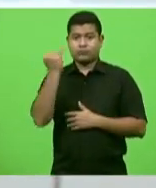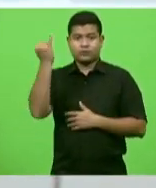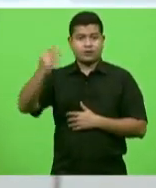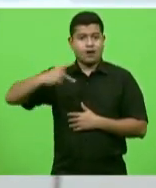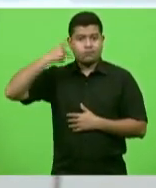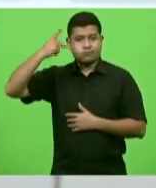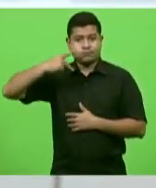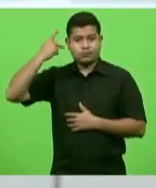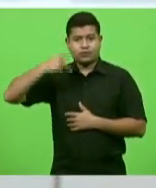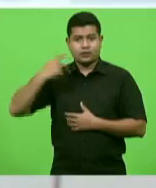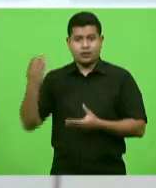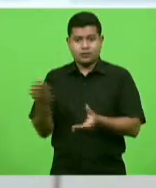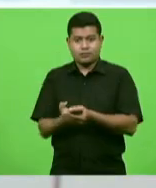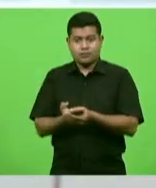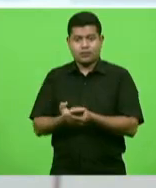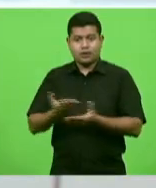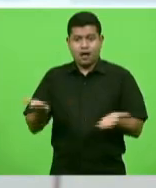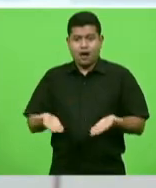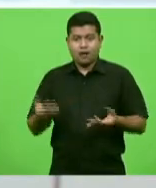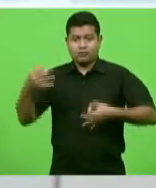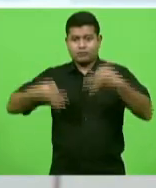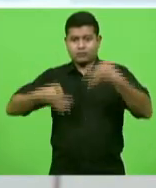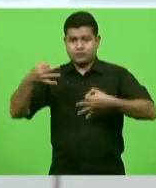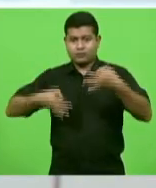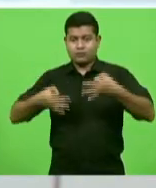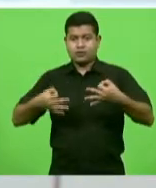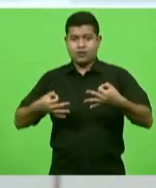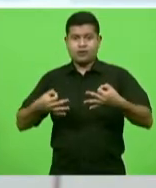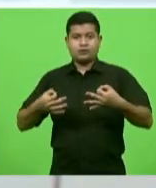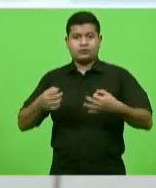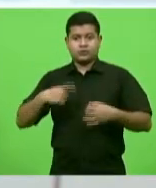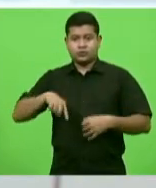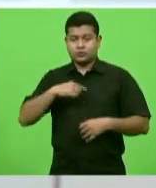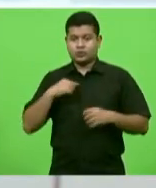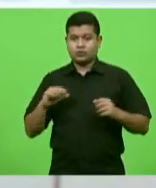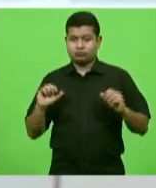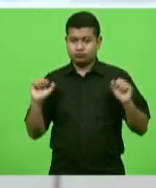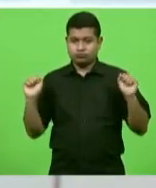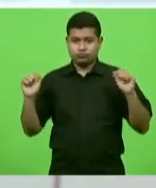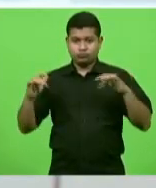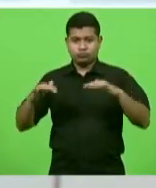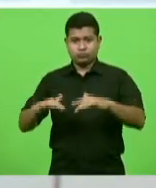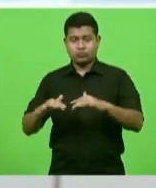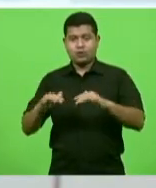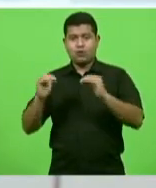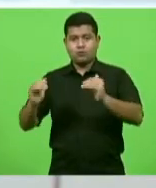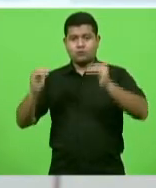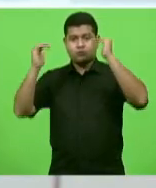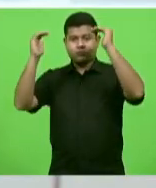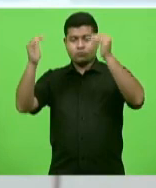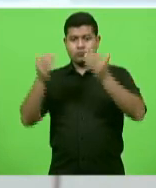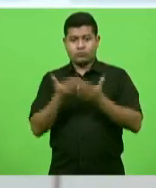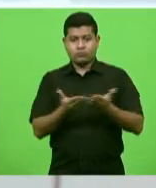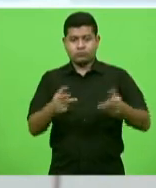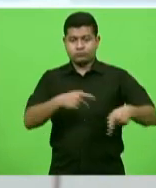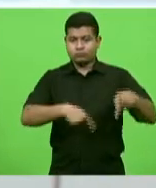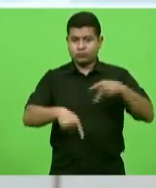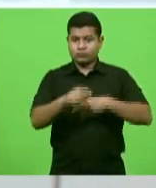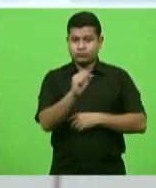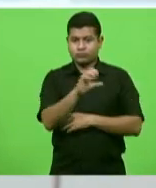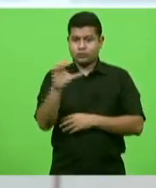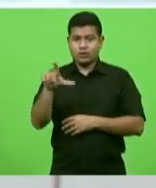processo que está em julgamento fez reunir neste cenário autoridades que o povo Catarinense